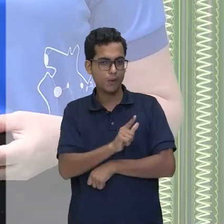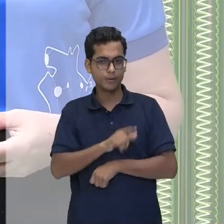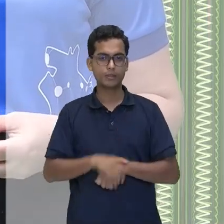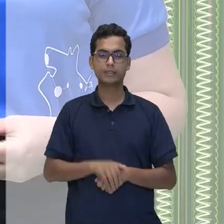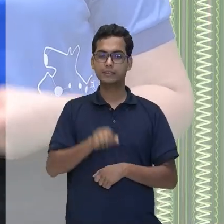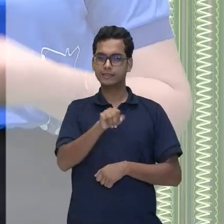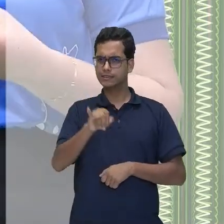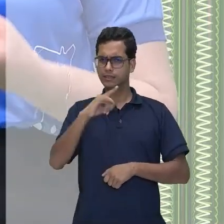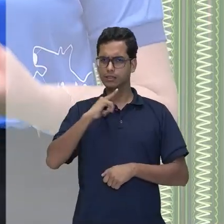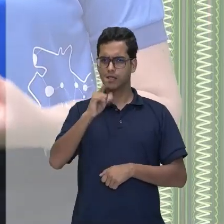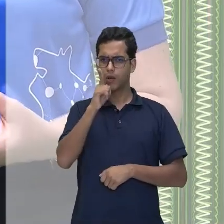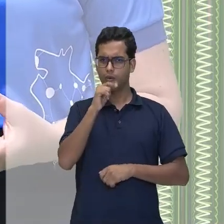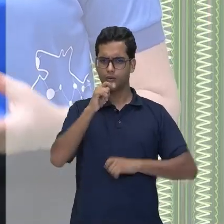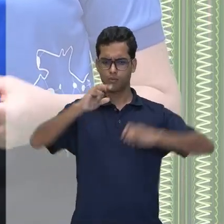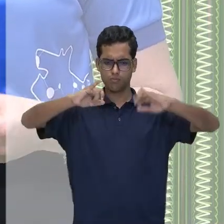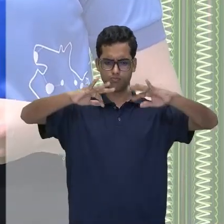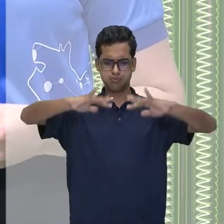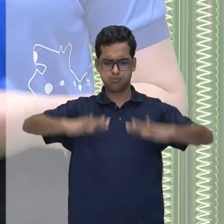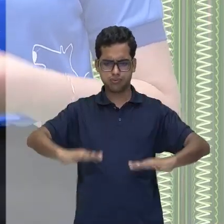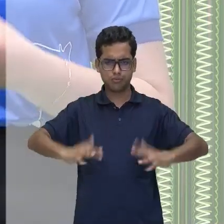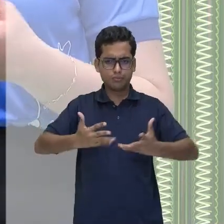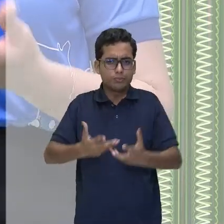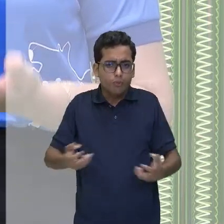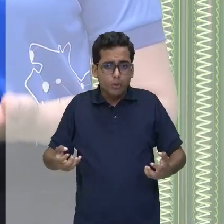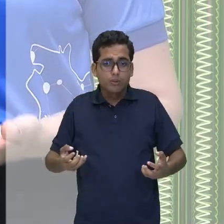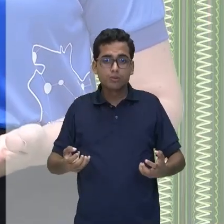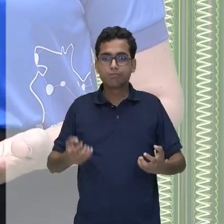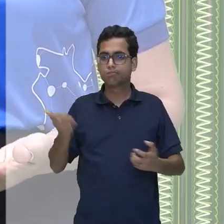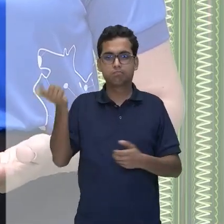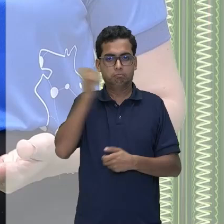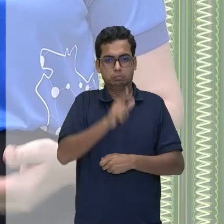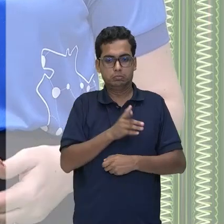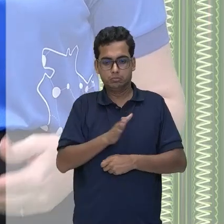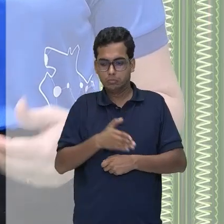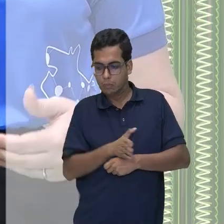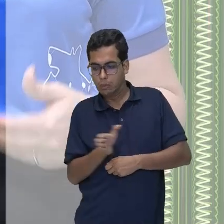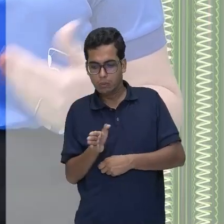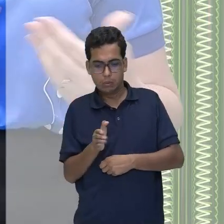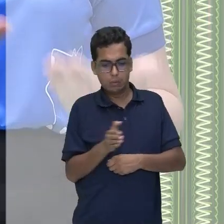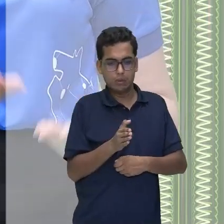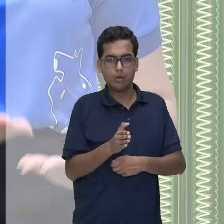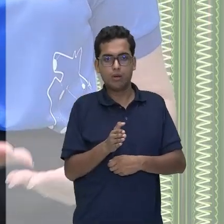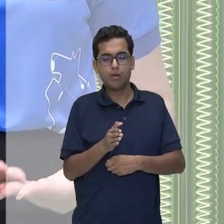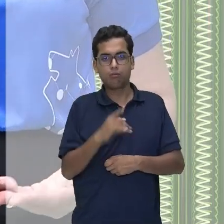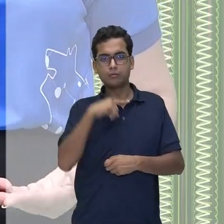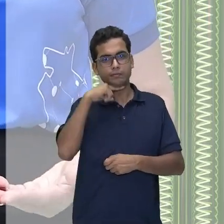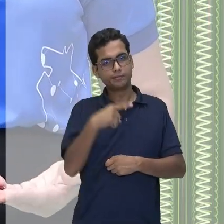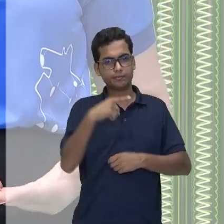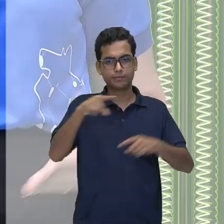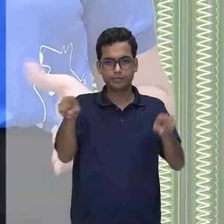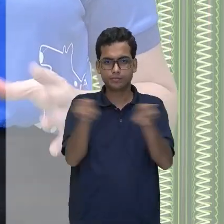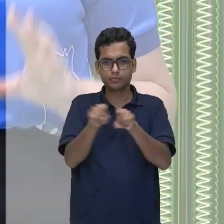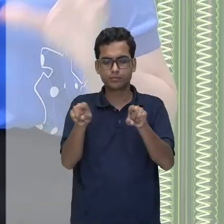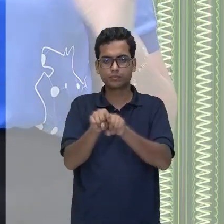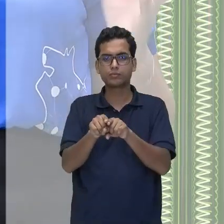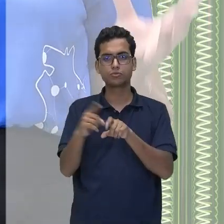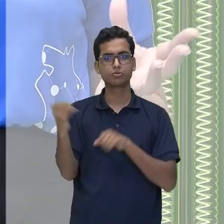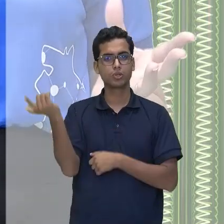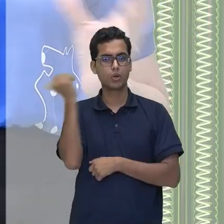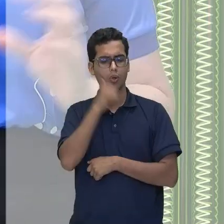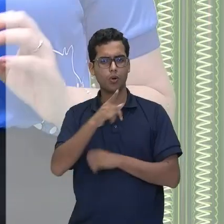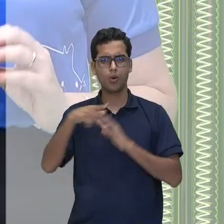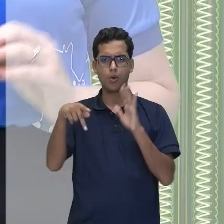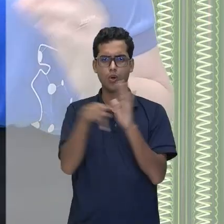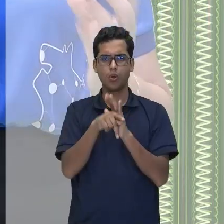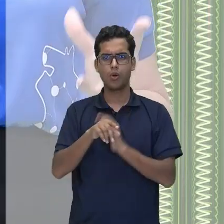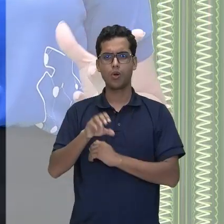aonde eles possam reproduzir, né? Muitas vezes eles até conseguem ali colocar, depositar os seus ovos, só para você